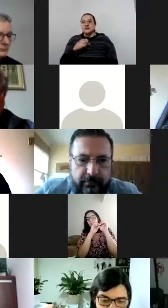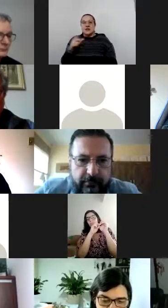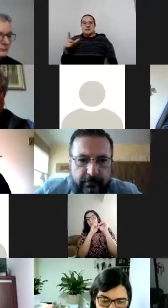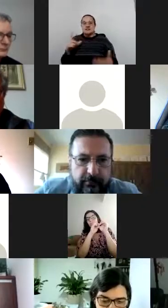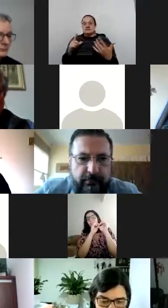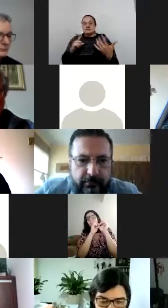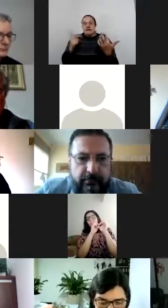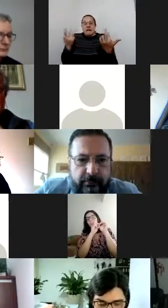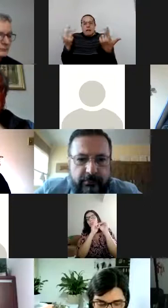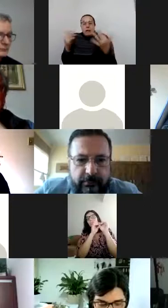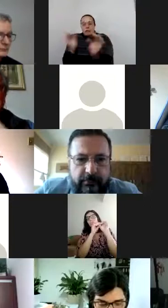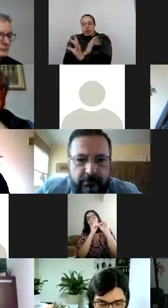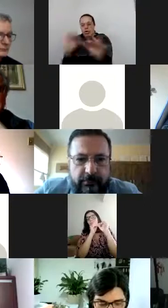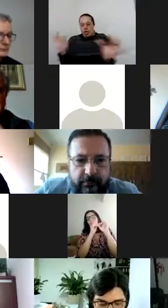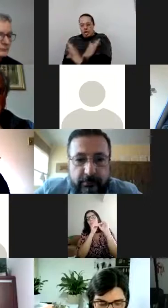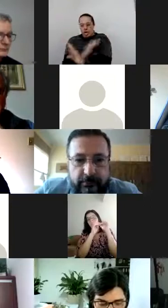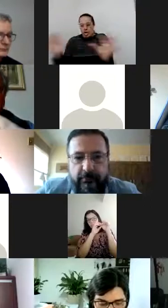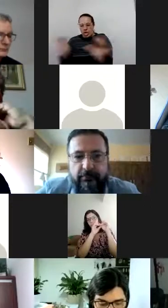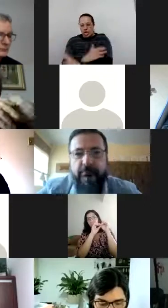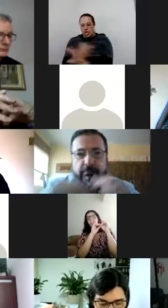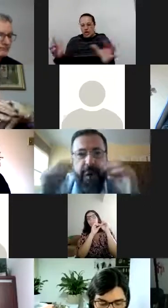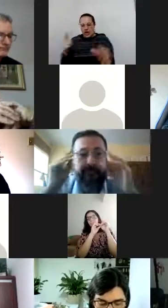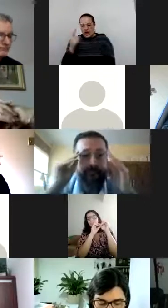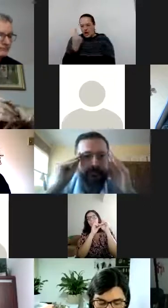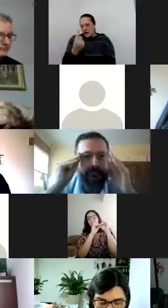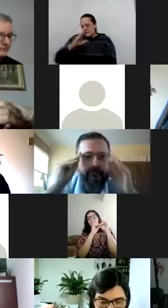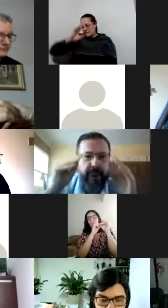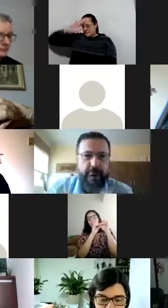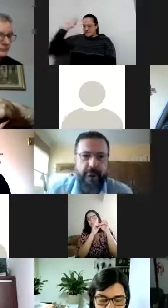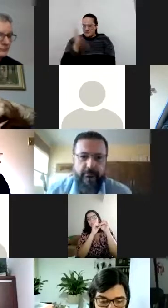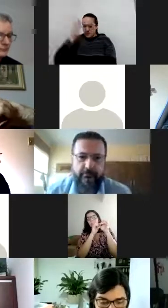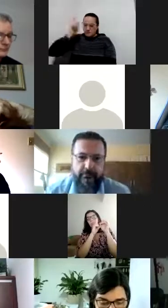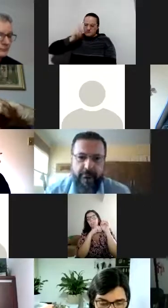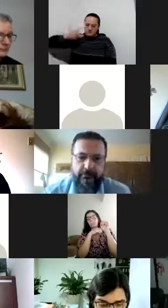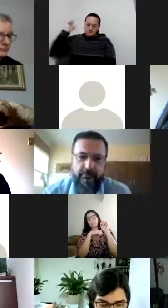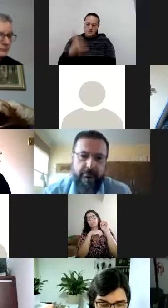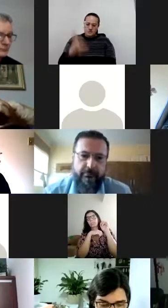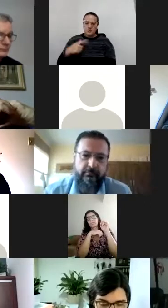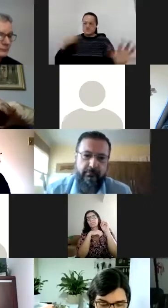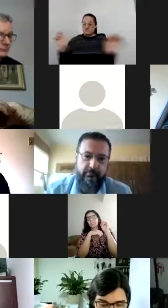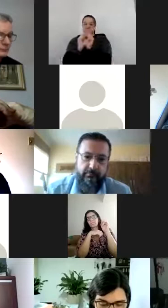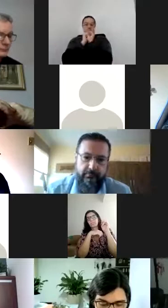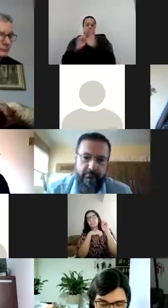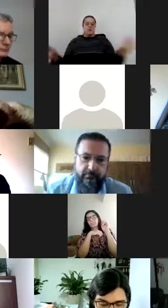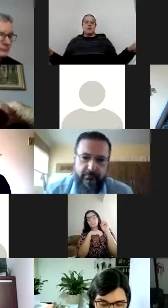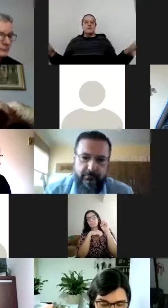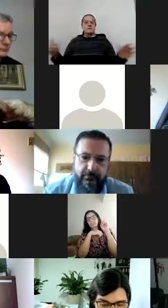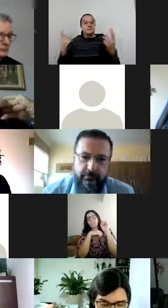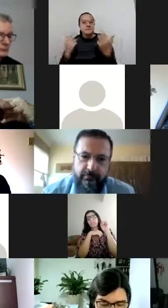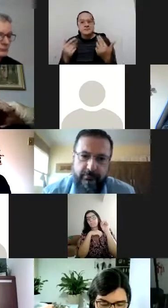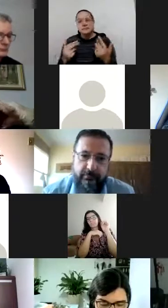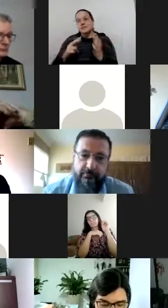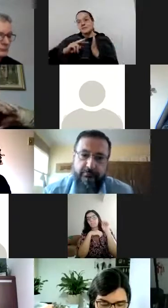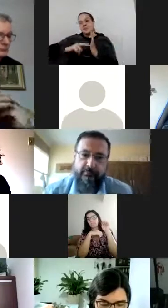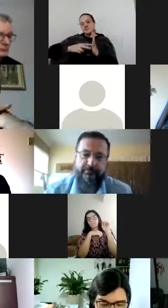mundo. Eu estou falando em todas as entidades que estão diretamente ligadas com os trabalhadores, principalmente os sindicatos. Nós tivemos